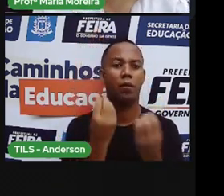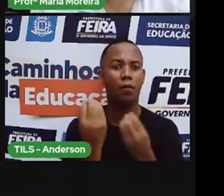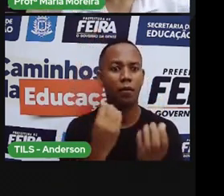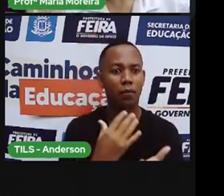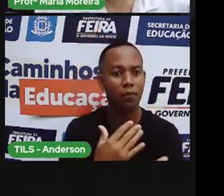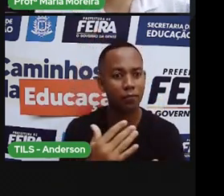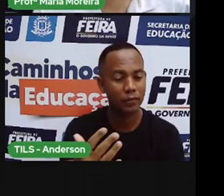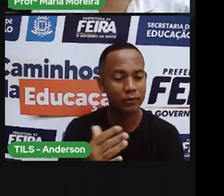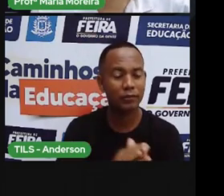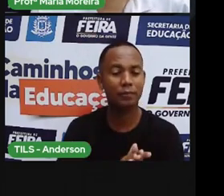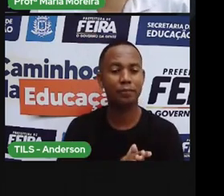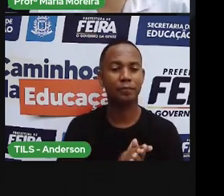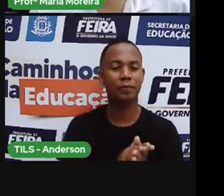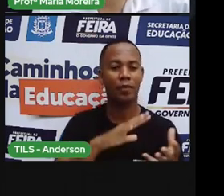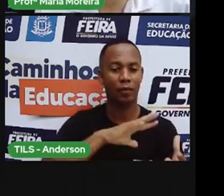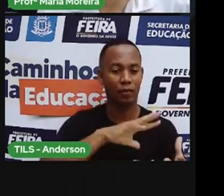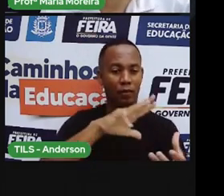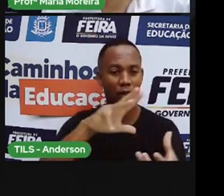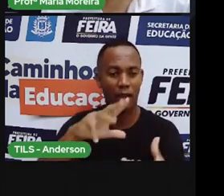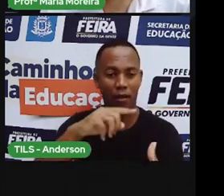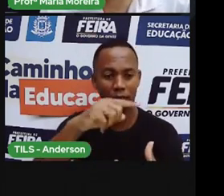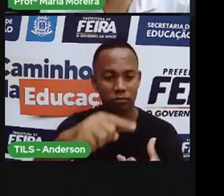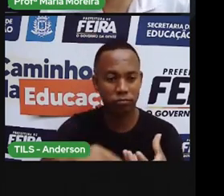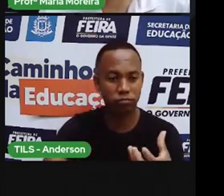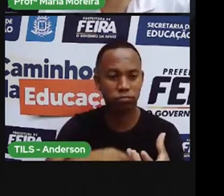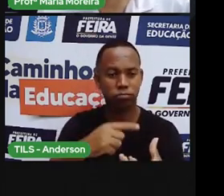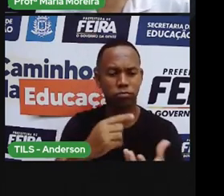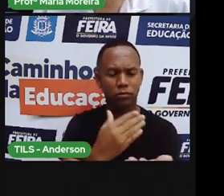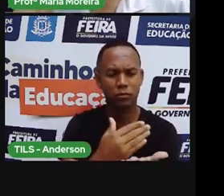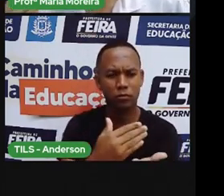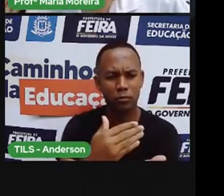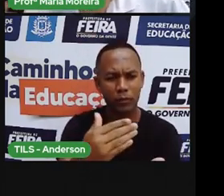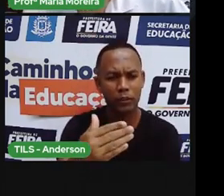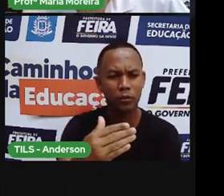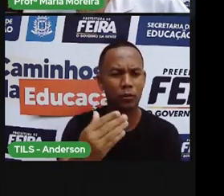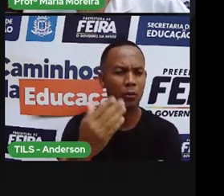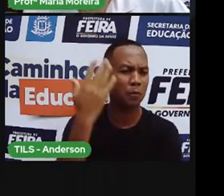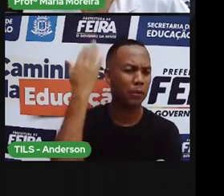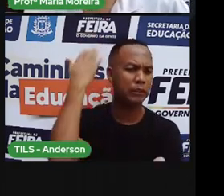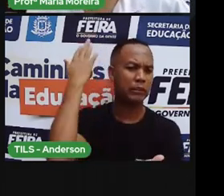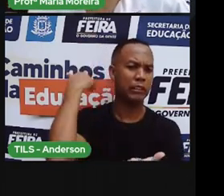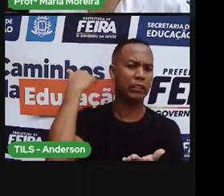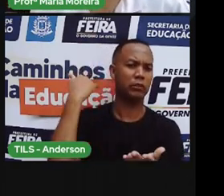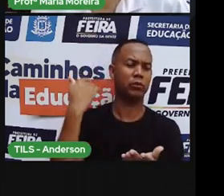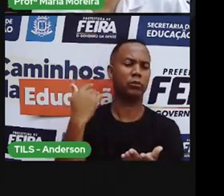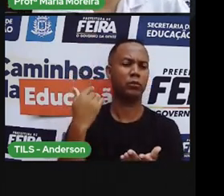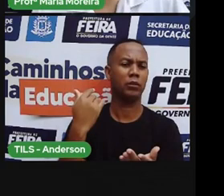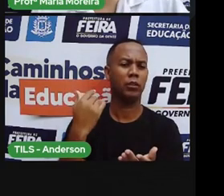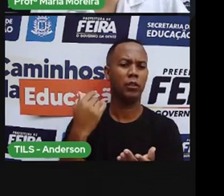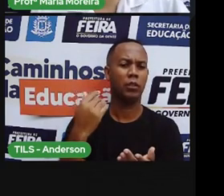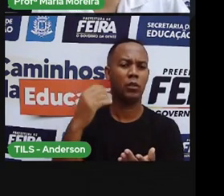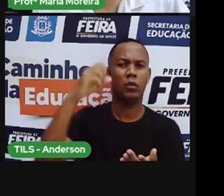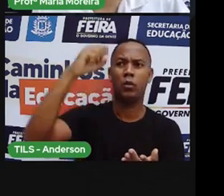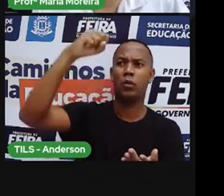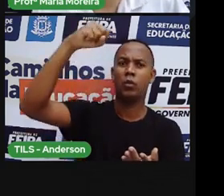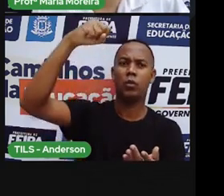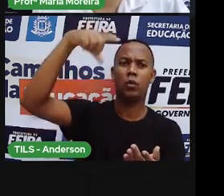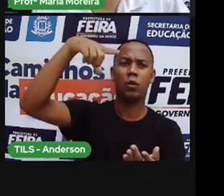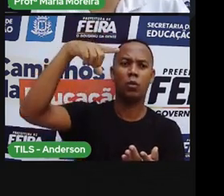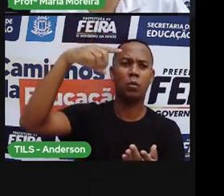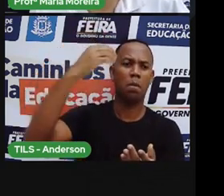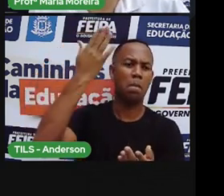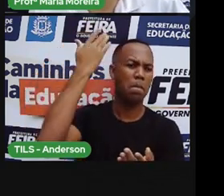certo? Bom, a Terra, ela se formou a partir de uma grande explosão ocorrida onde? No Sol, há cerca